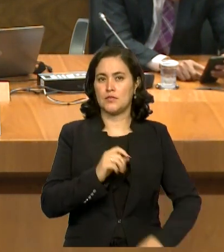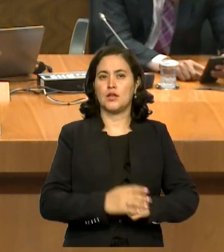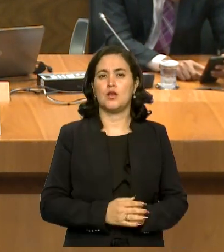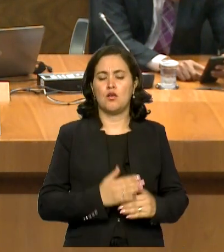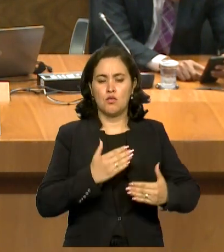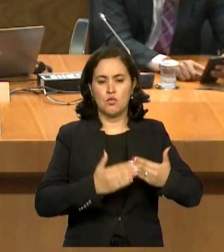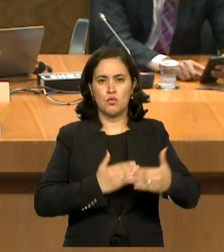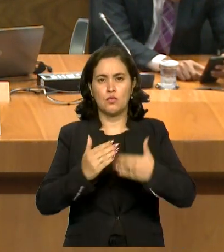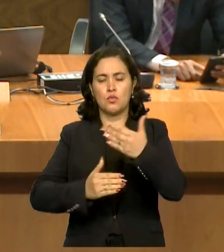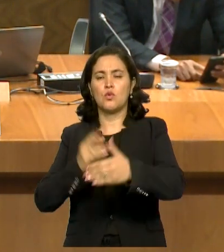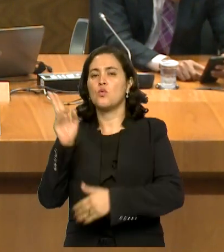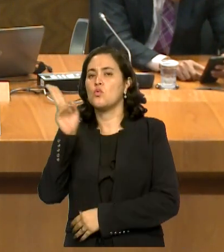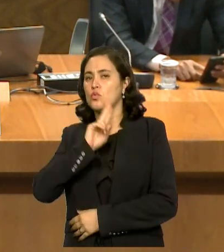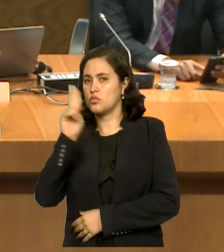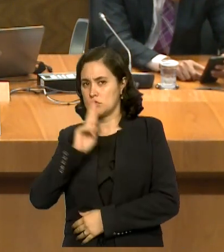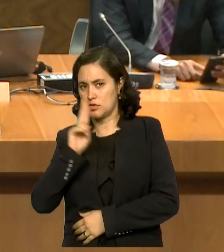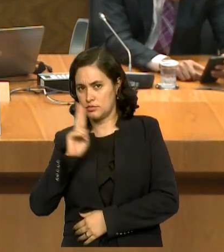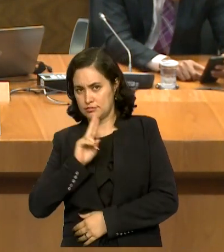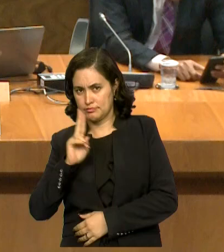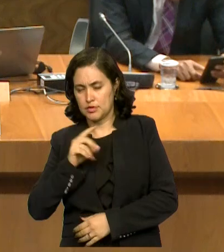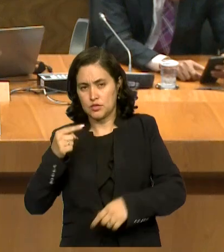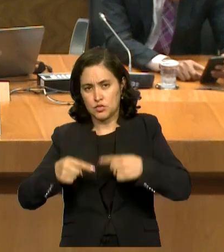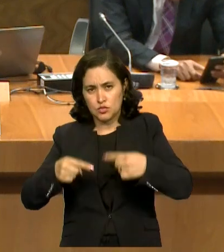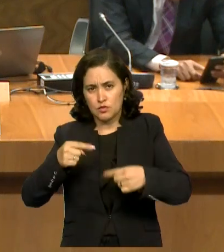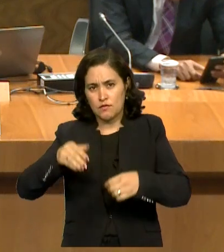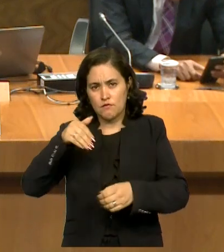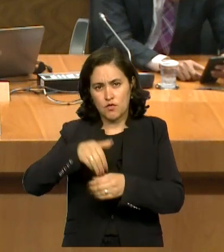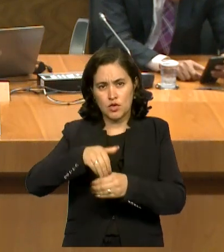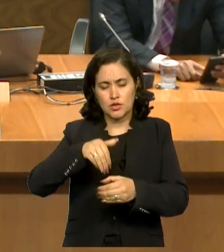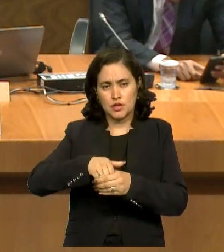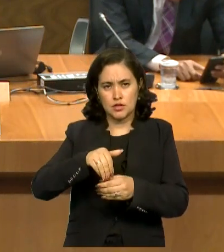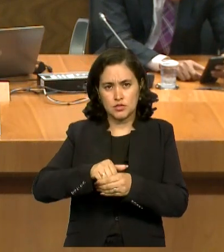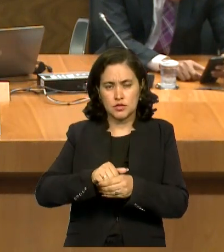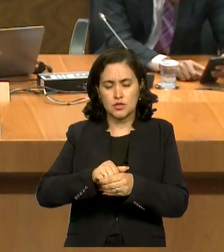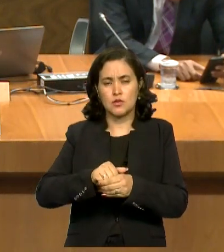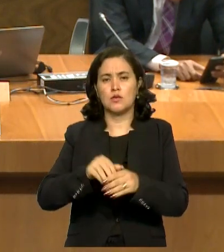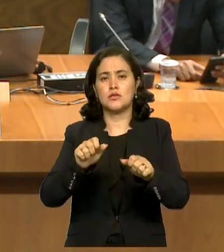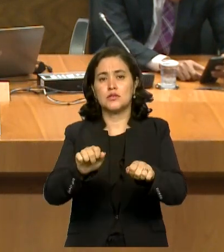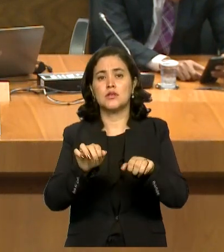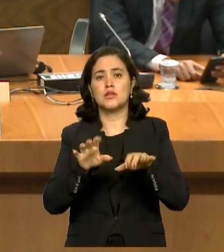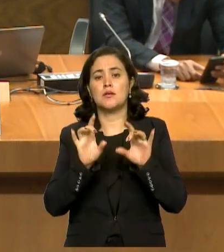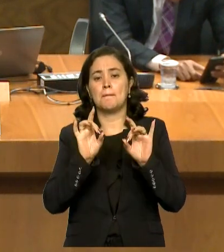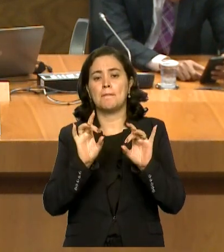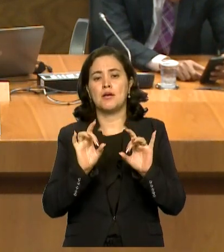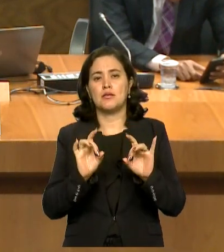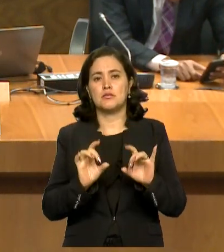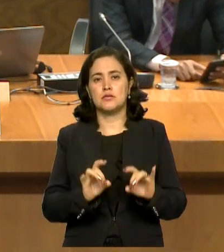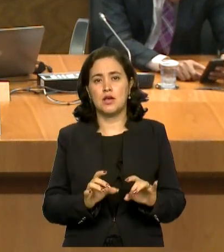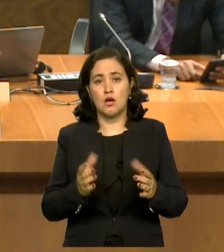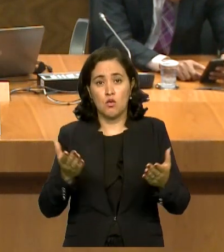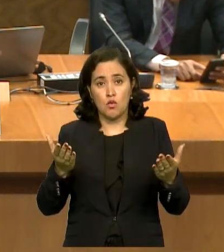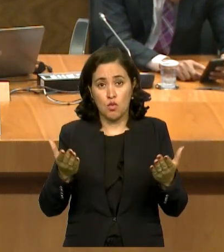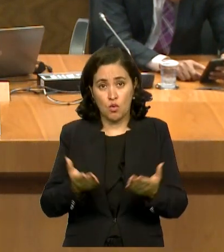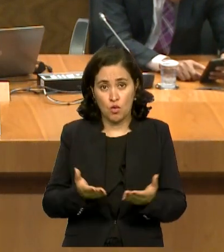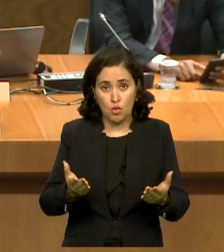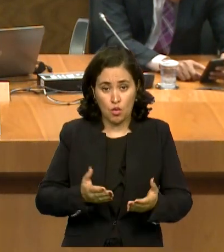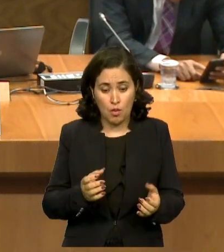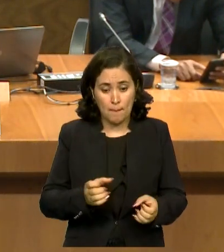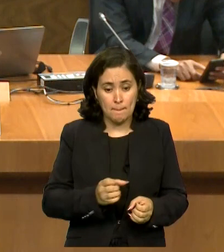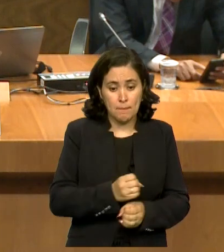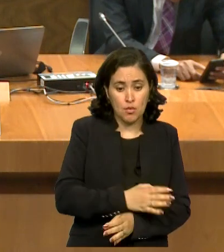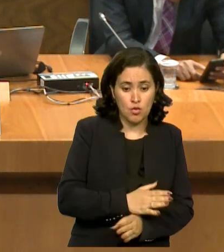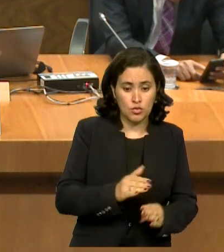de urgência para discussão e votação em uma sessão extraordinária, realizar-se logo após a